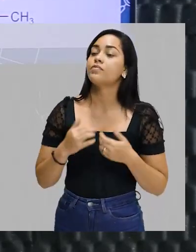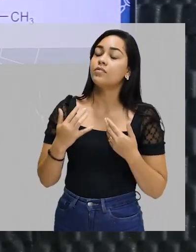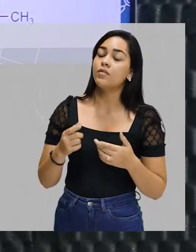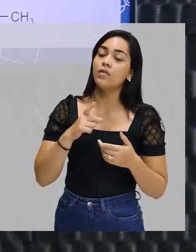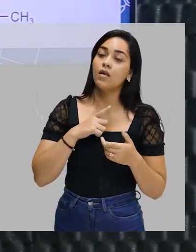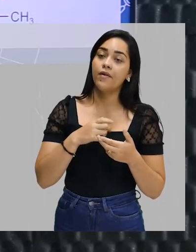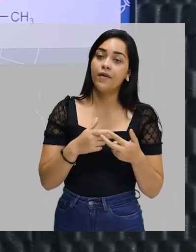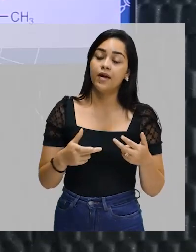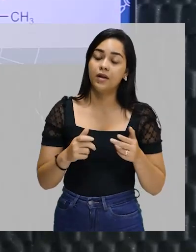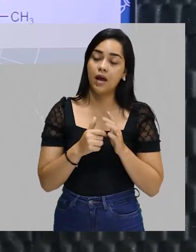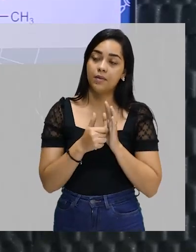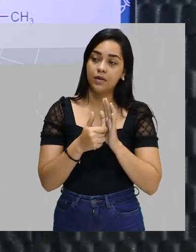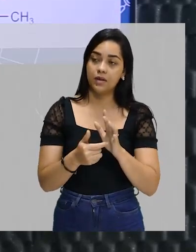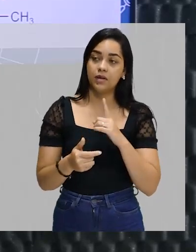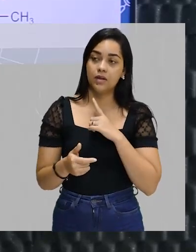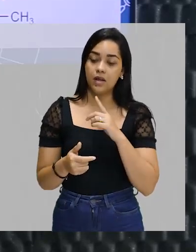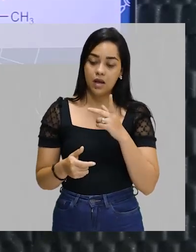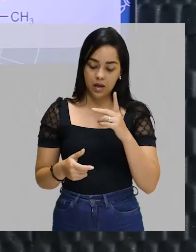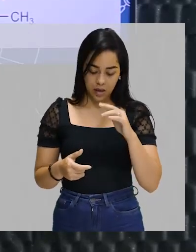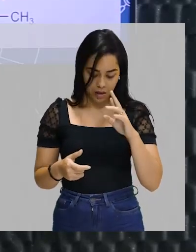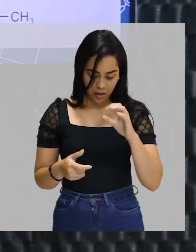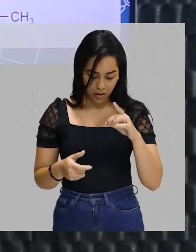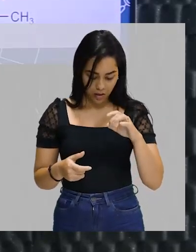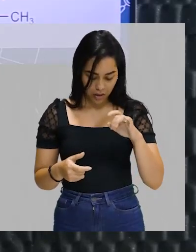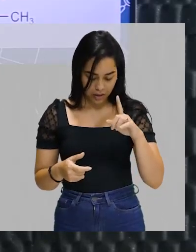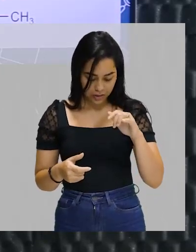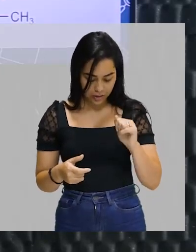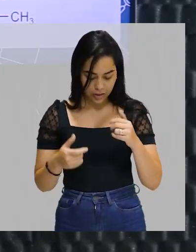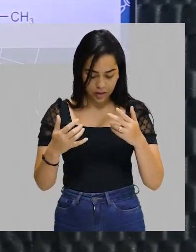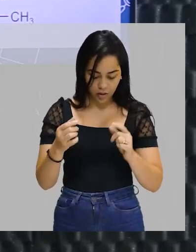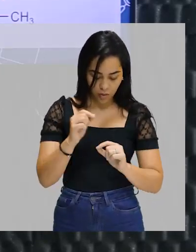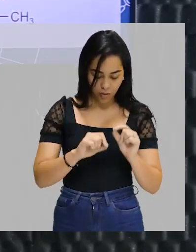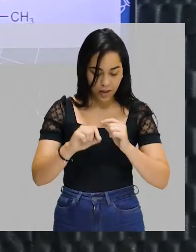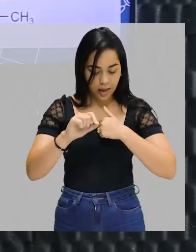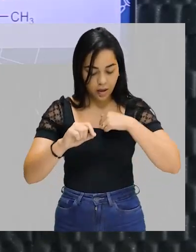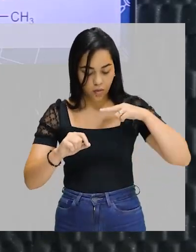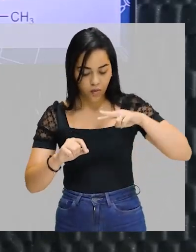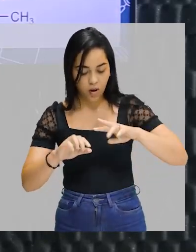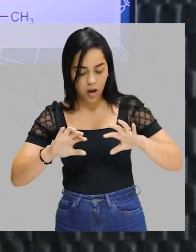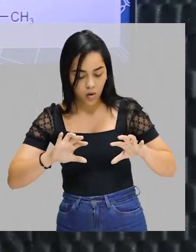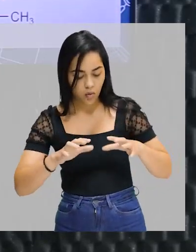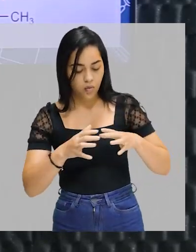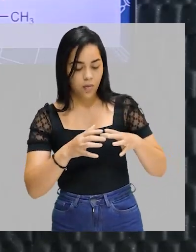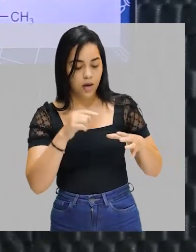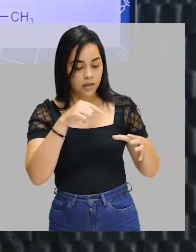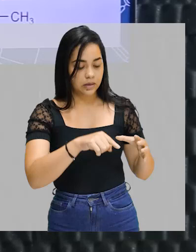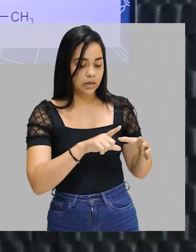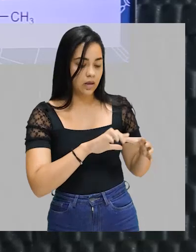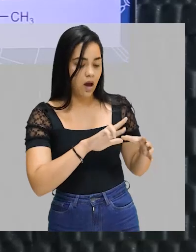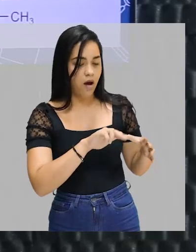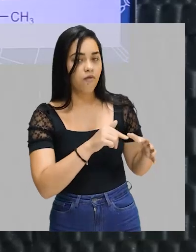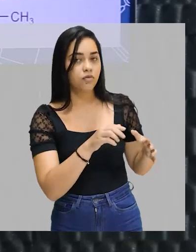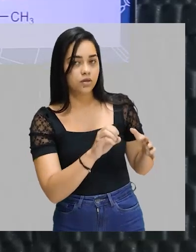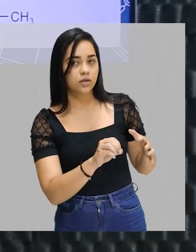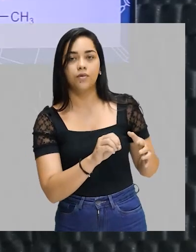os compostos que apresentarem a hidroxila, né, eu vou agrupar em uma determinada